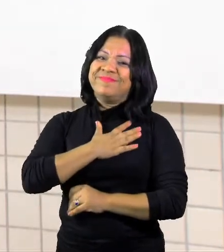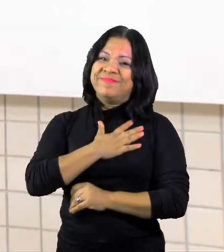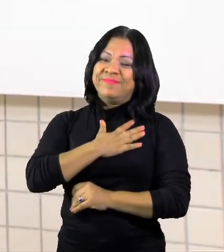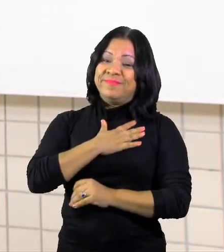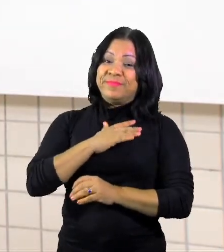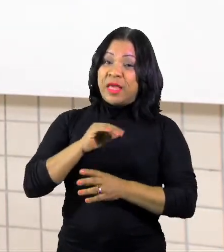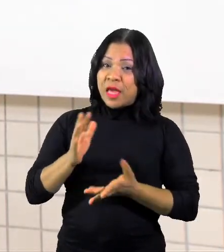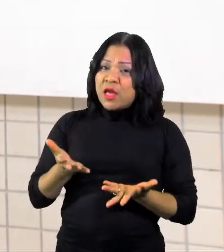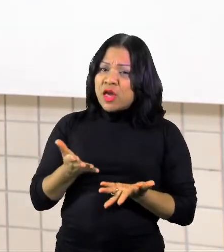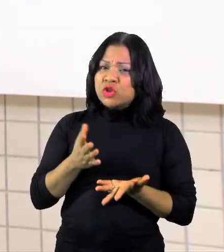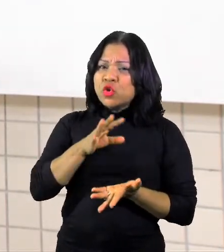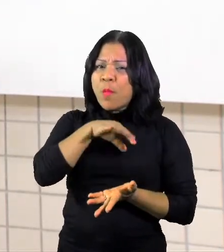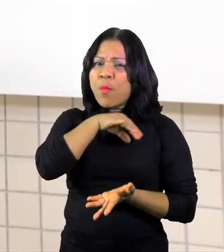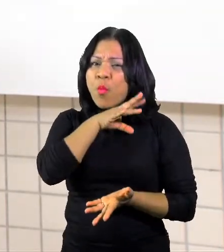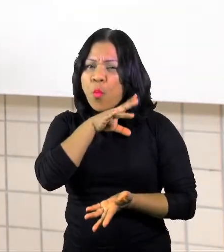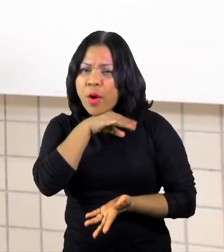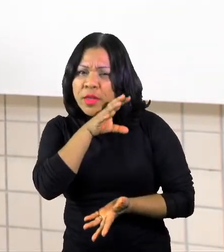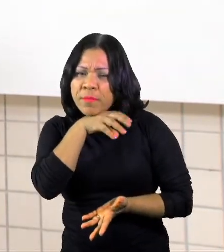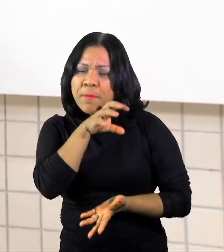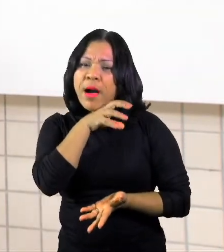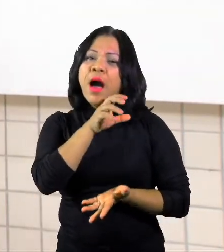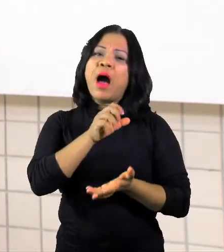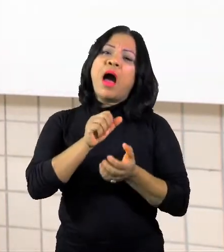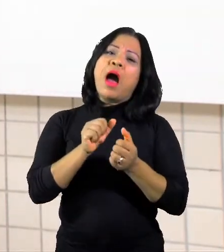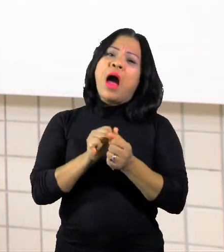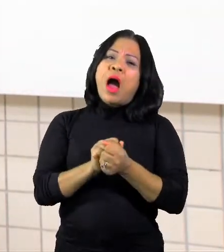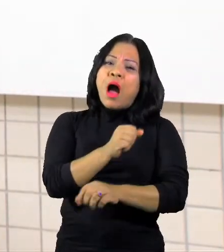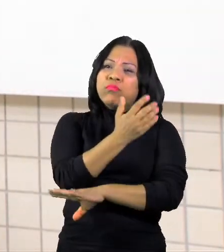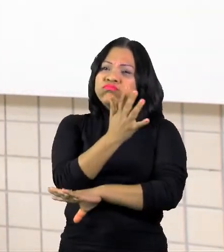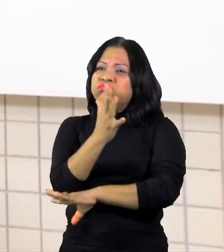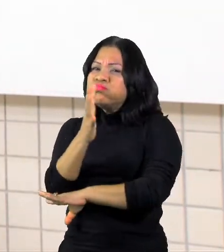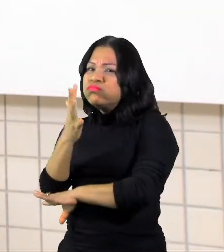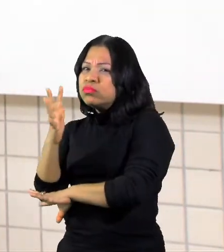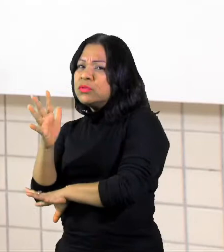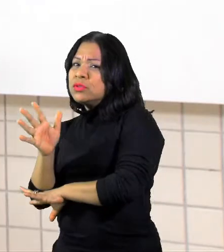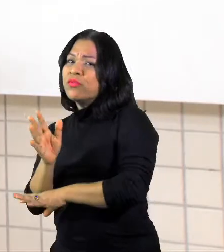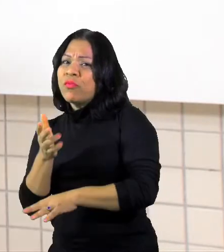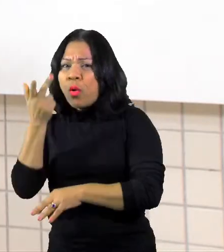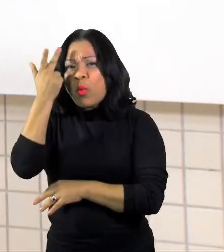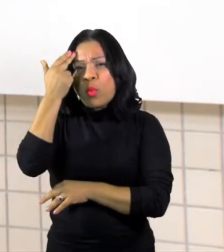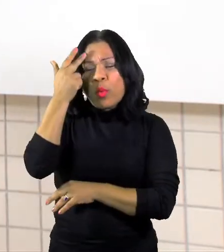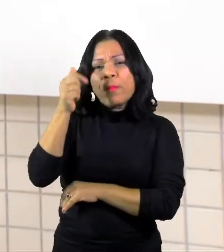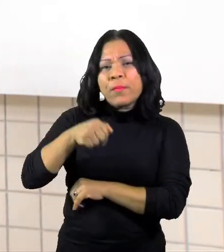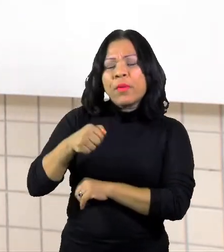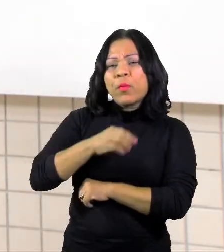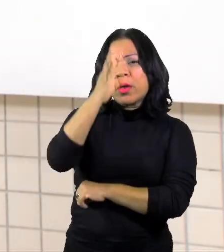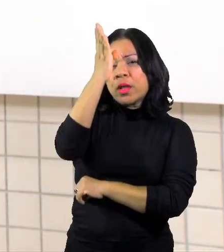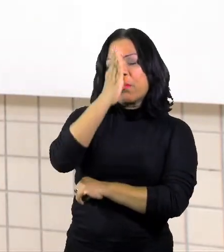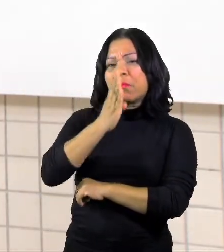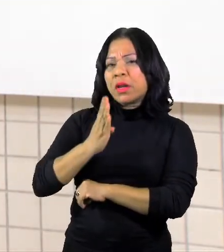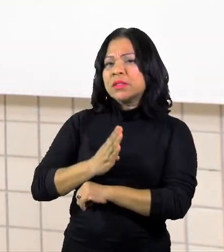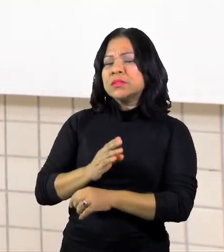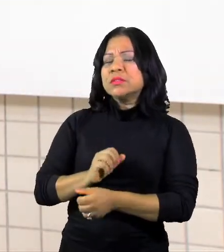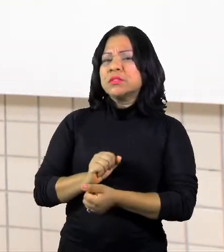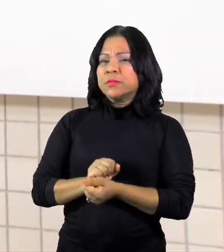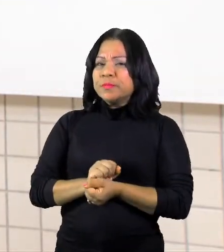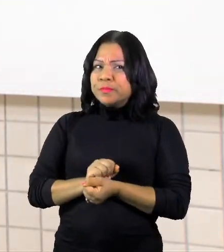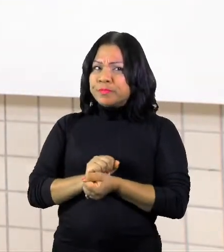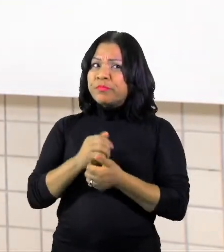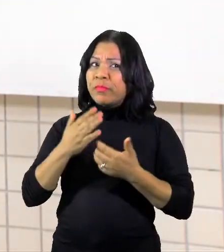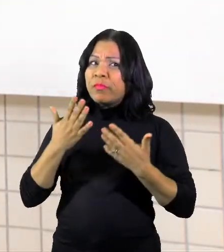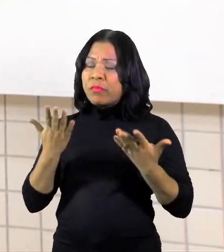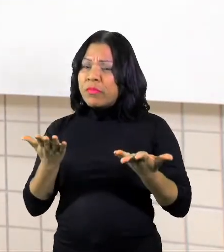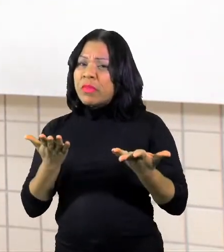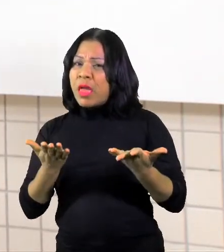animal silvestre muito comum aqui no Brasil. Inclusive, nos últimos dias tem